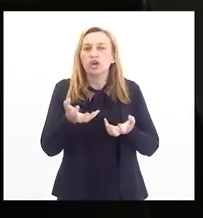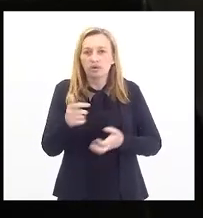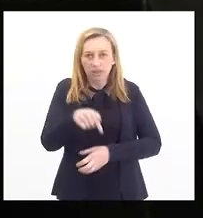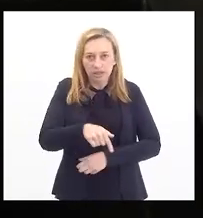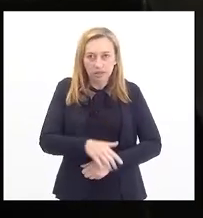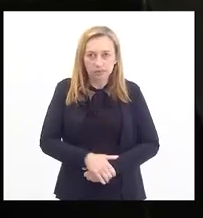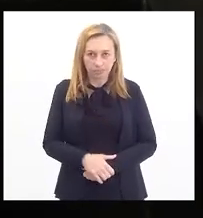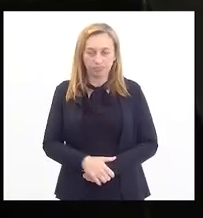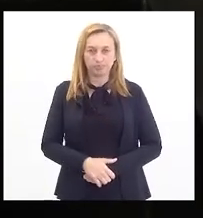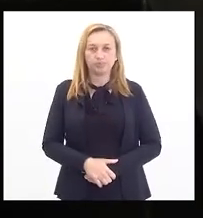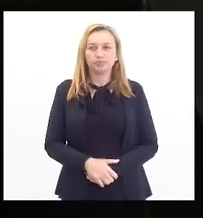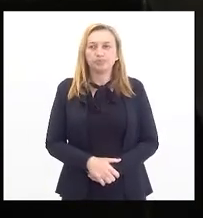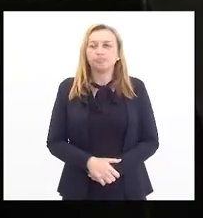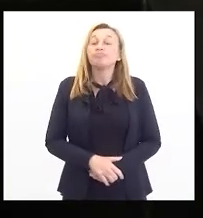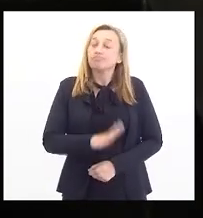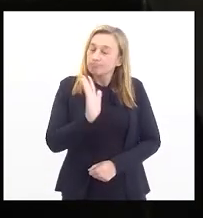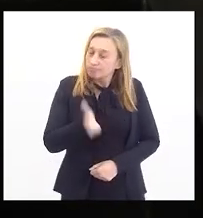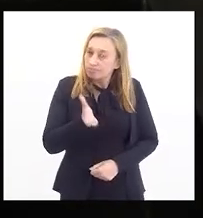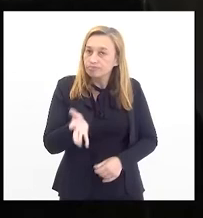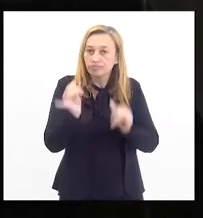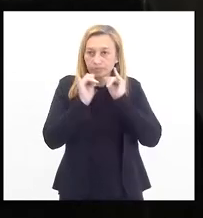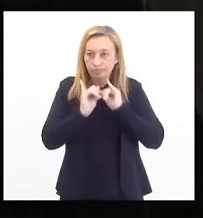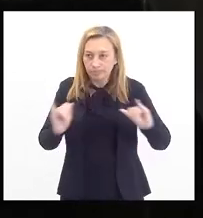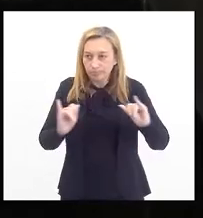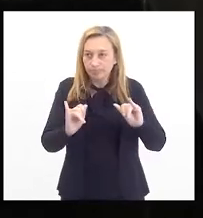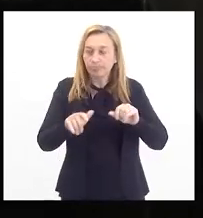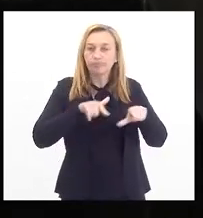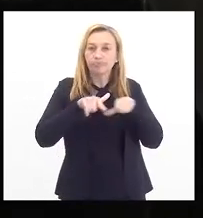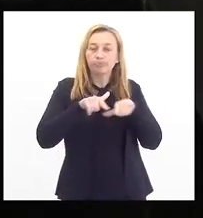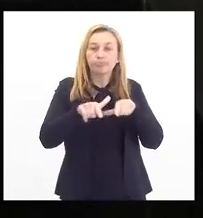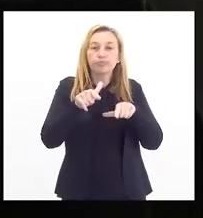aqui já anunciar que vamos trabalhar